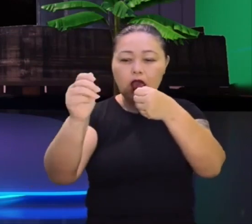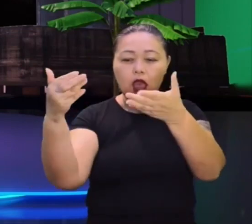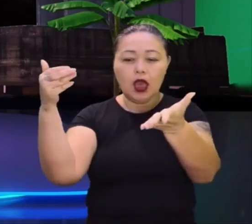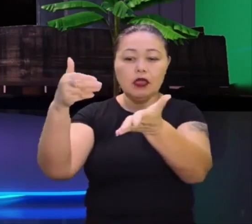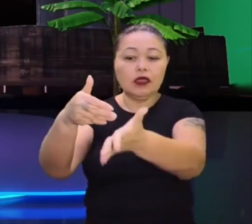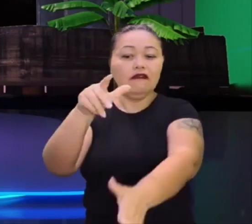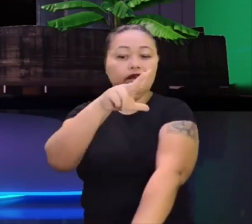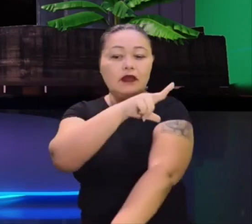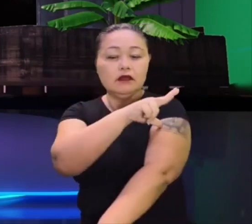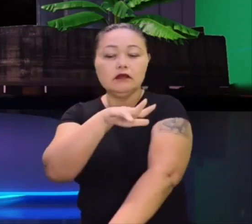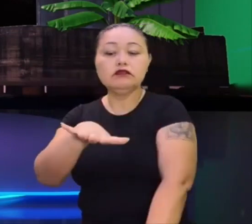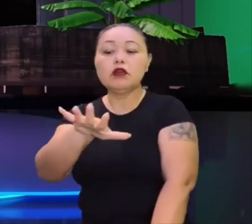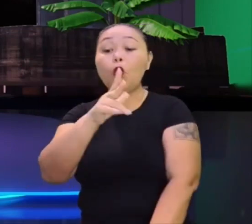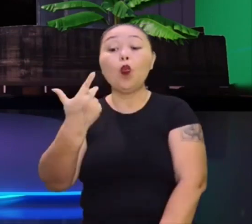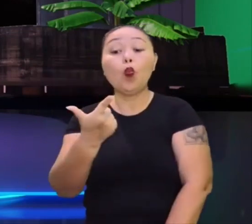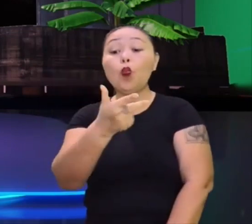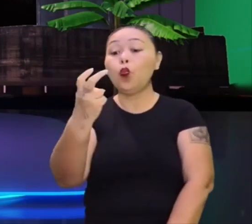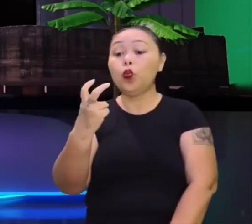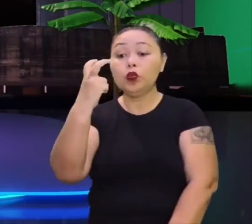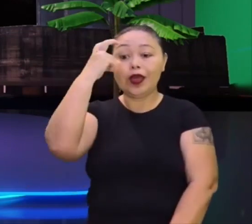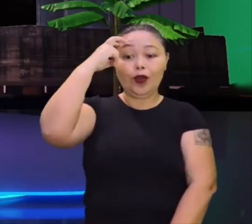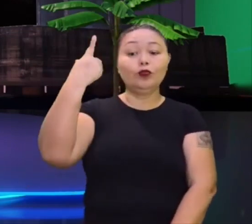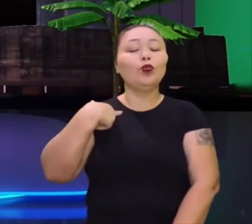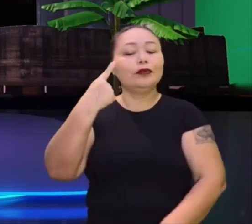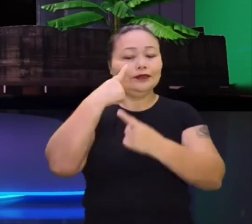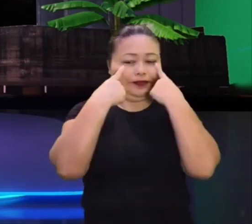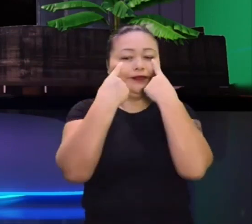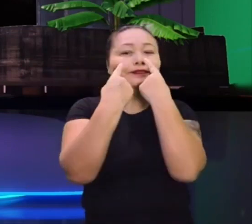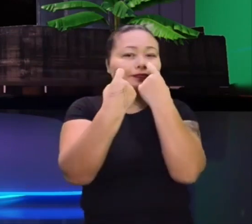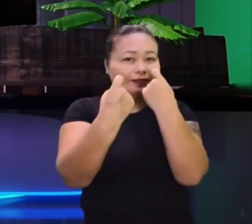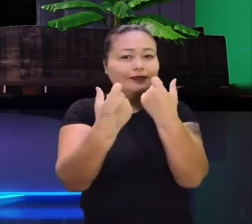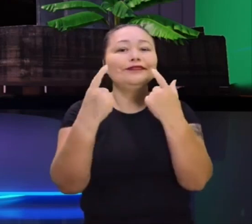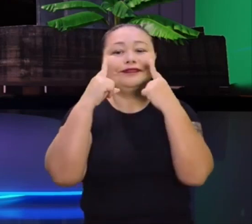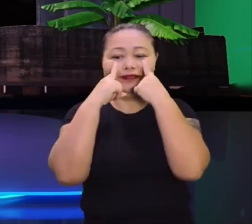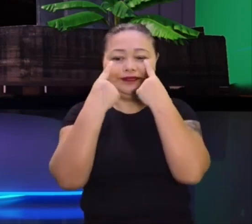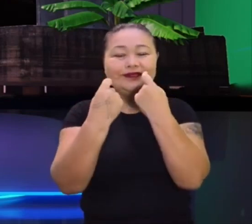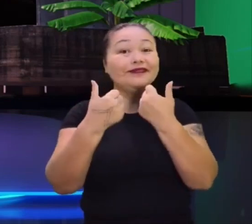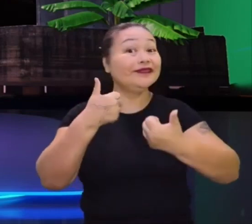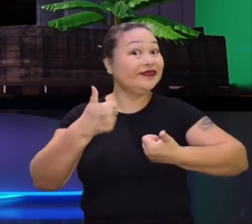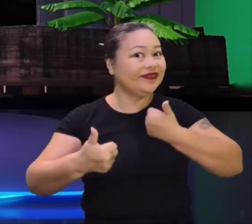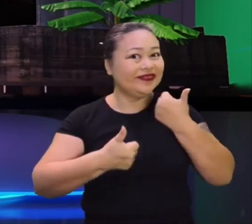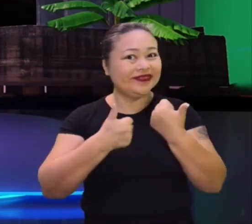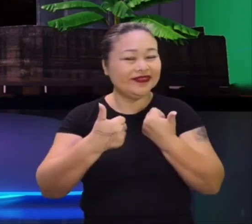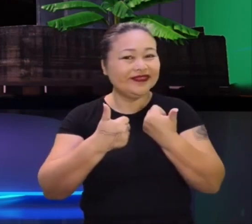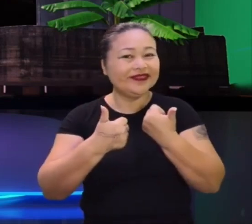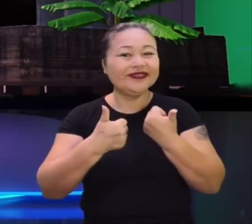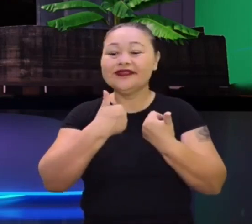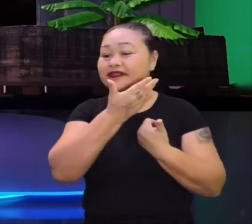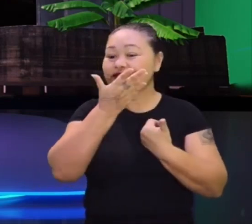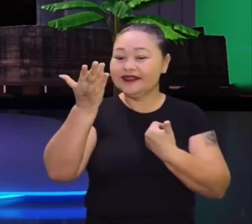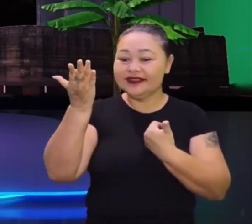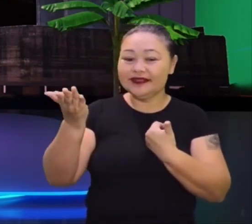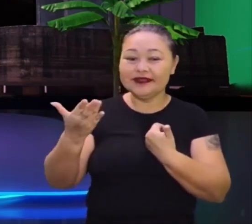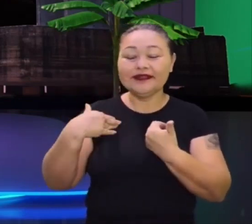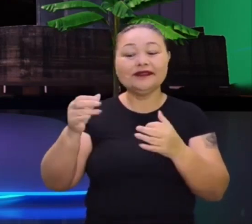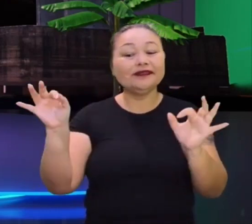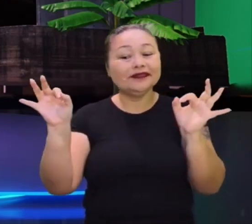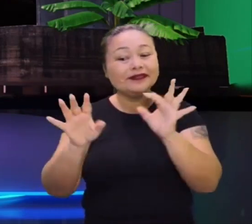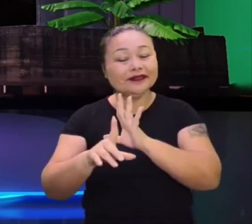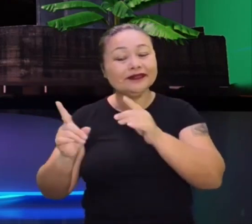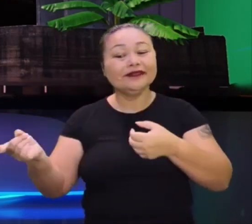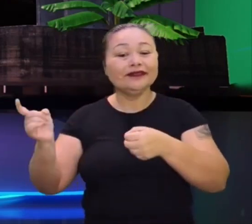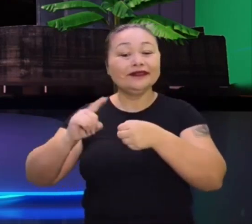lá em Vilhena, é uma outra cultura. Rogério. Com certeza. É interessante, né? É interessantíssimo. Beleza, galera? Então é isso, galera. Fechou.